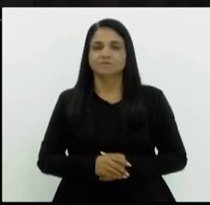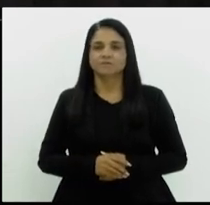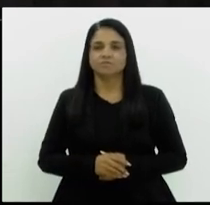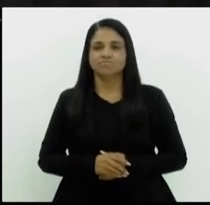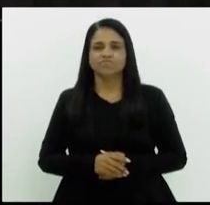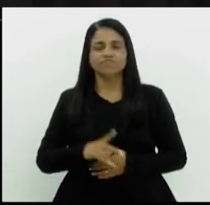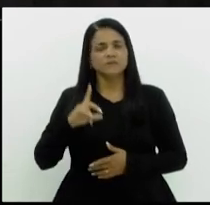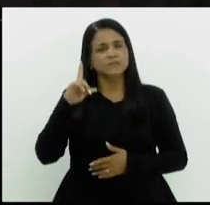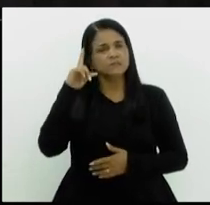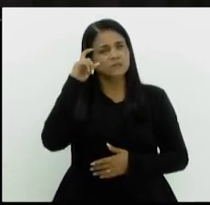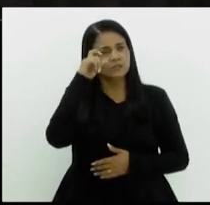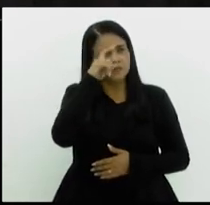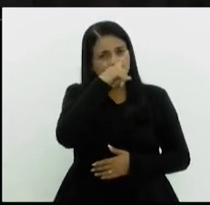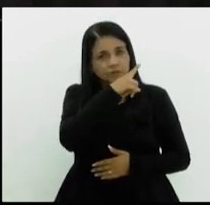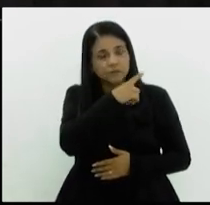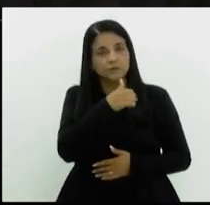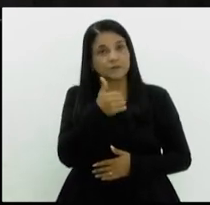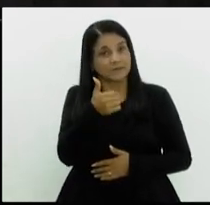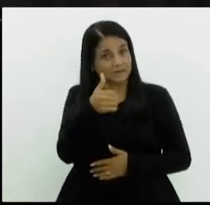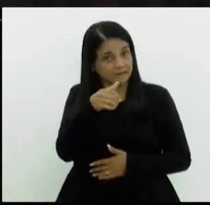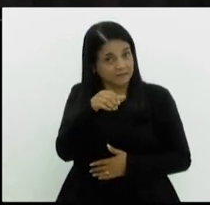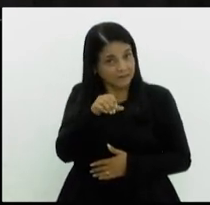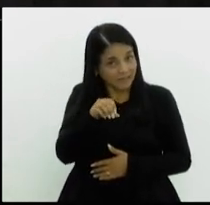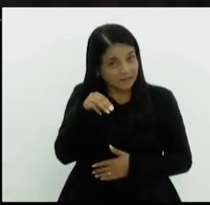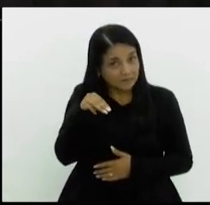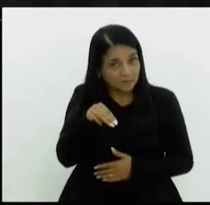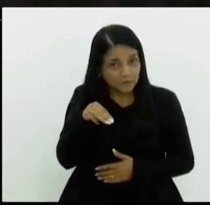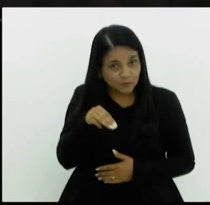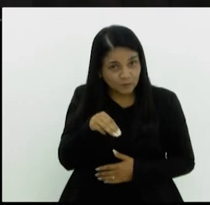é difícil, em 10 minutos,